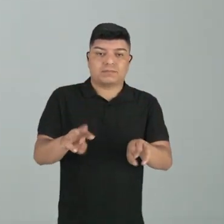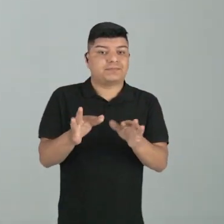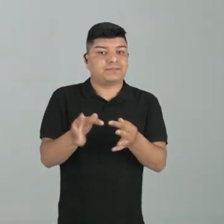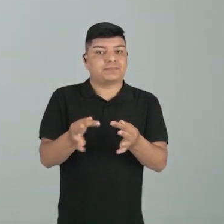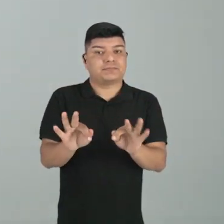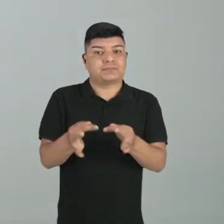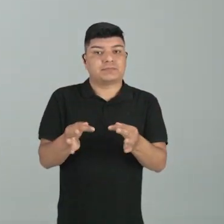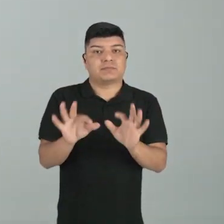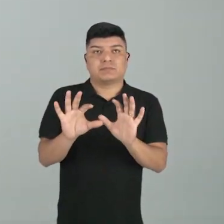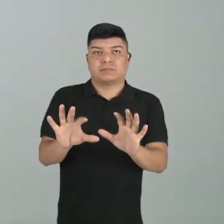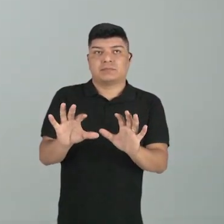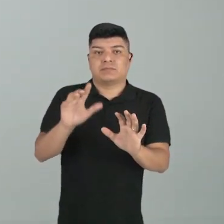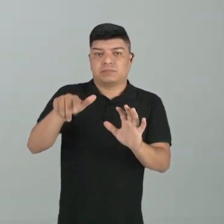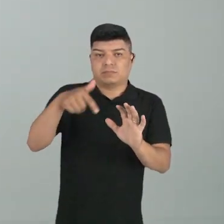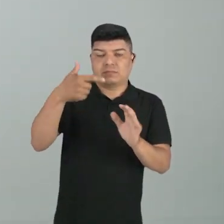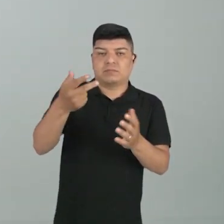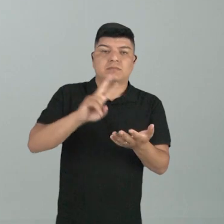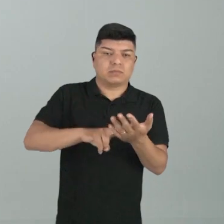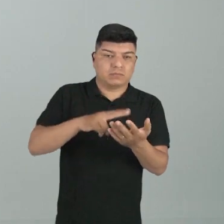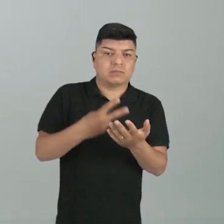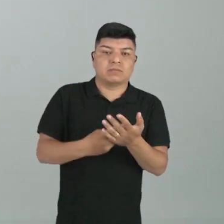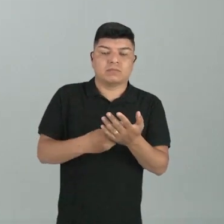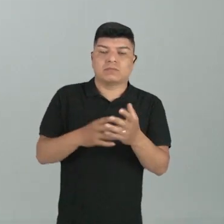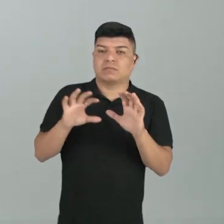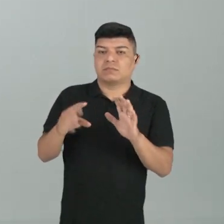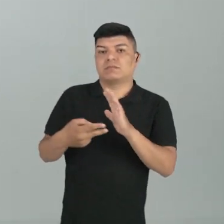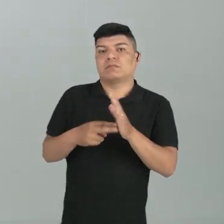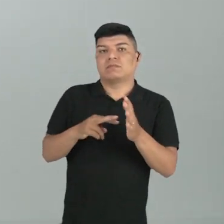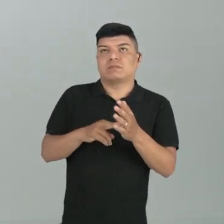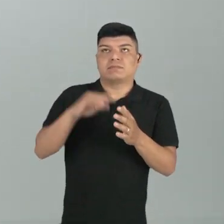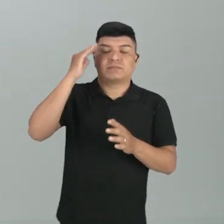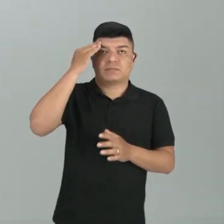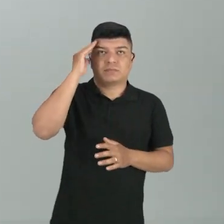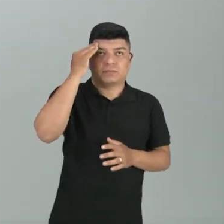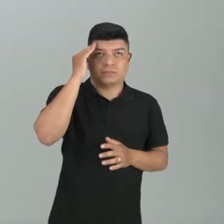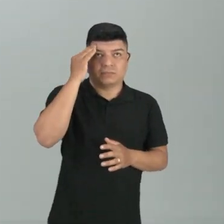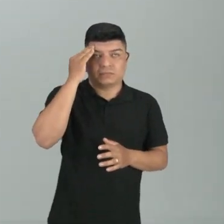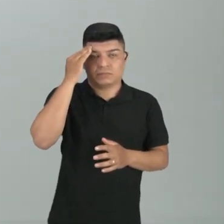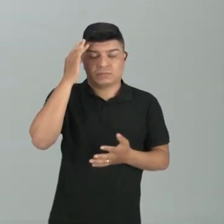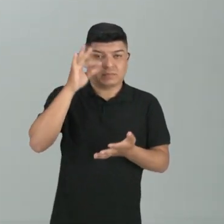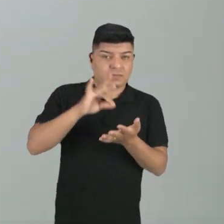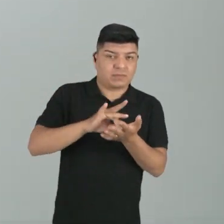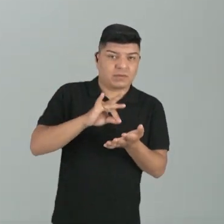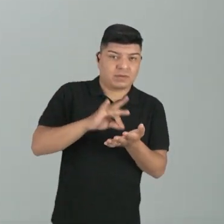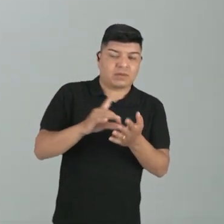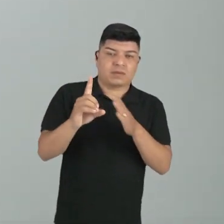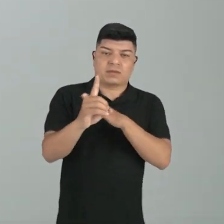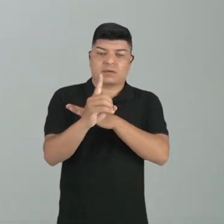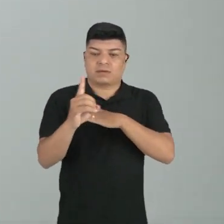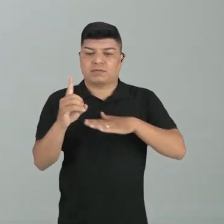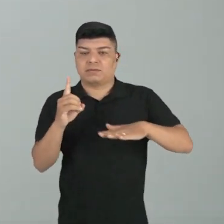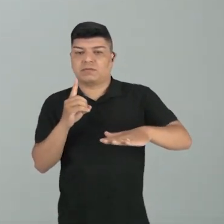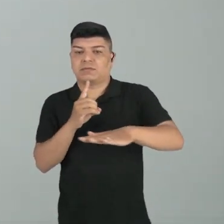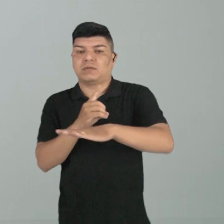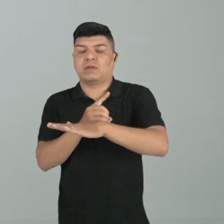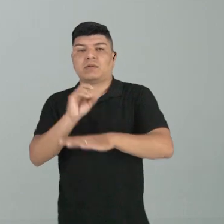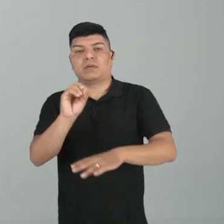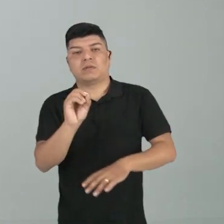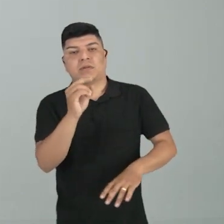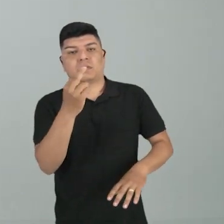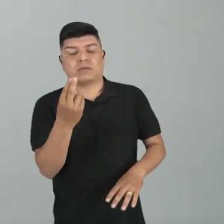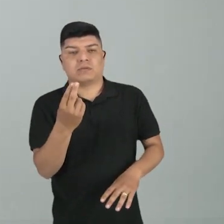deu uma outra interpretação, no sentido de compreender a realidade social, ou por que não